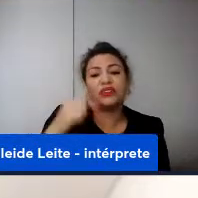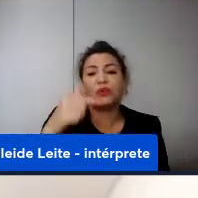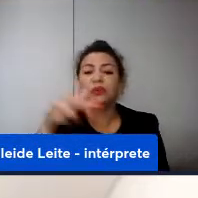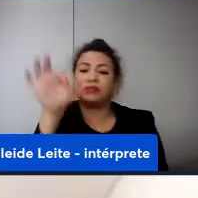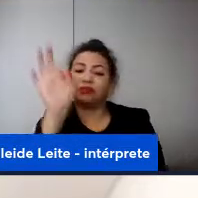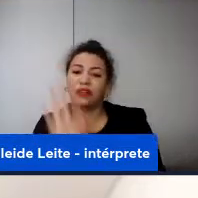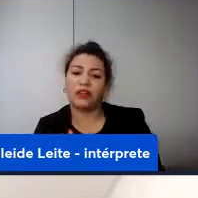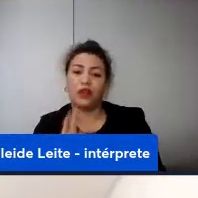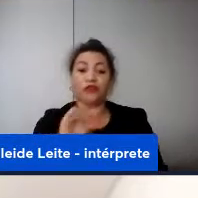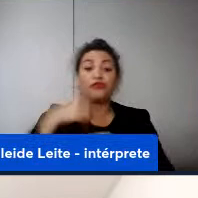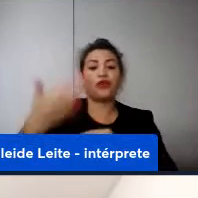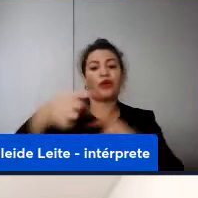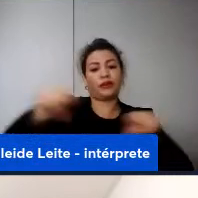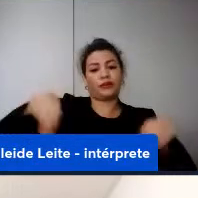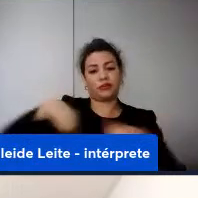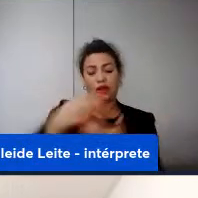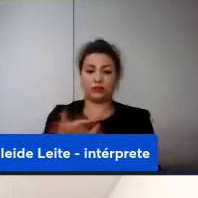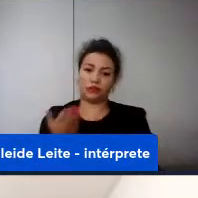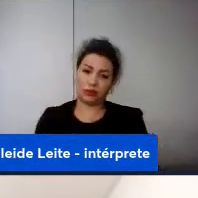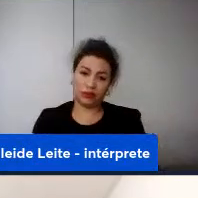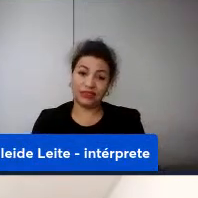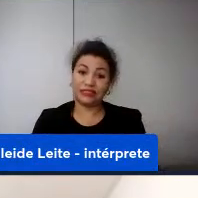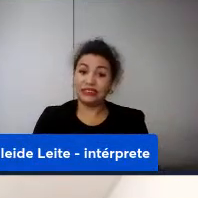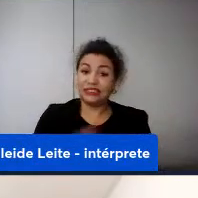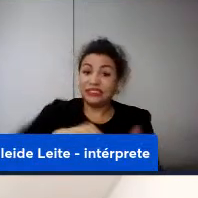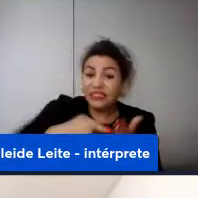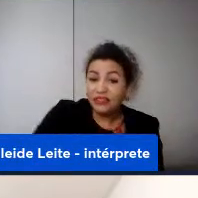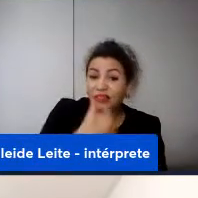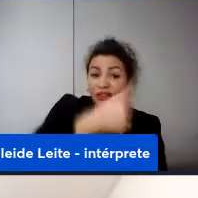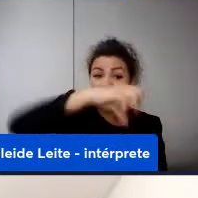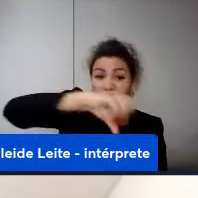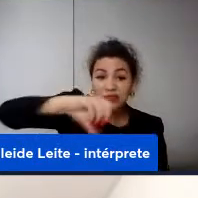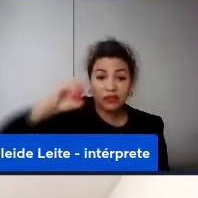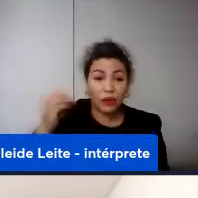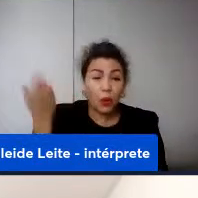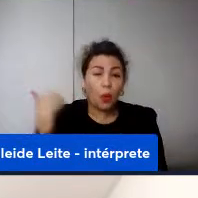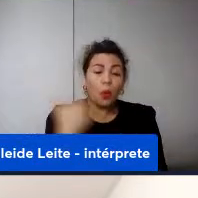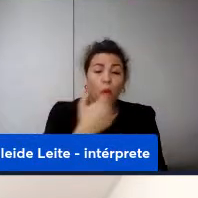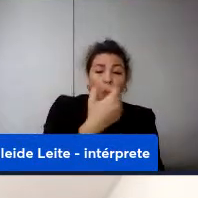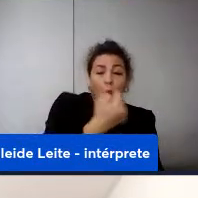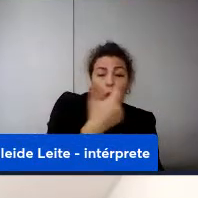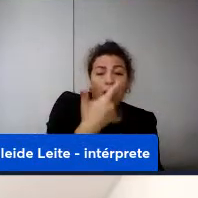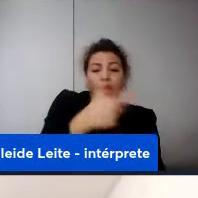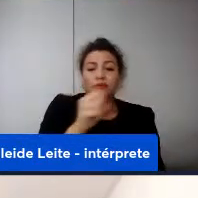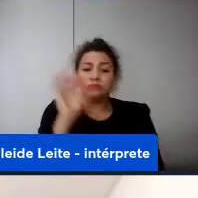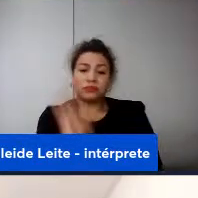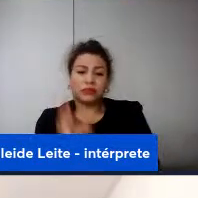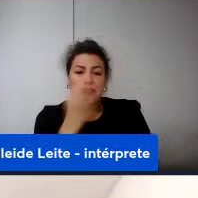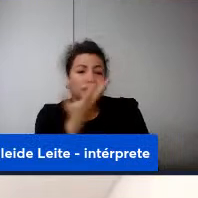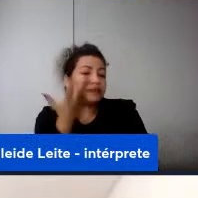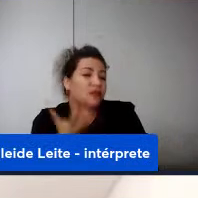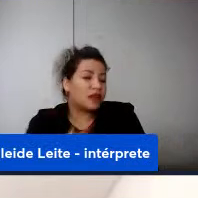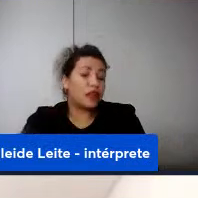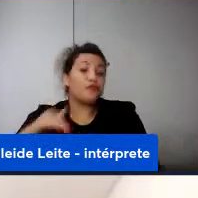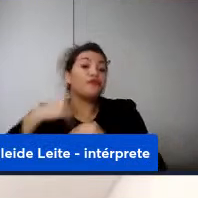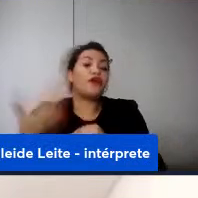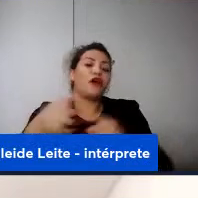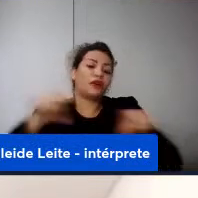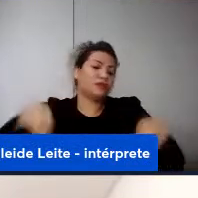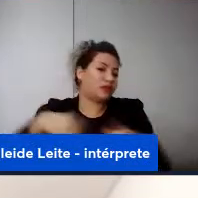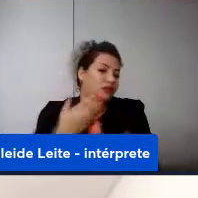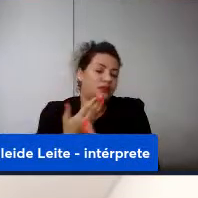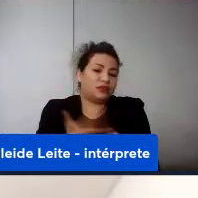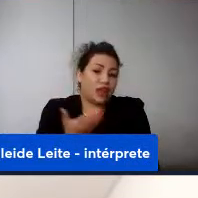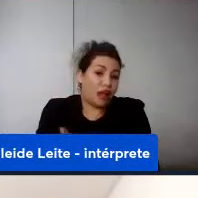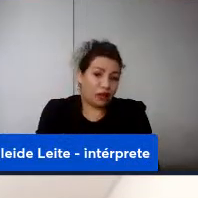3,7% fora da sala de aula. Ou seja, em 1990, a gente tinha quase 20% das crianças fora da sala de aula, as crianças com